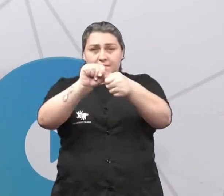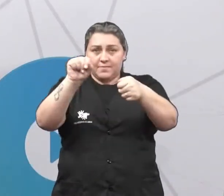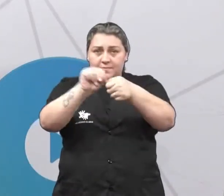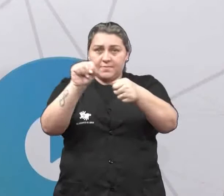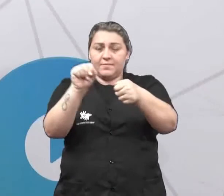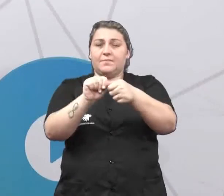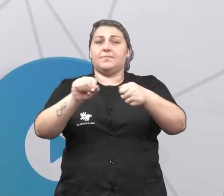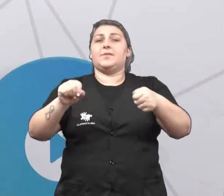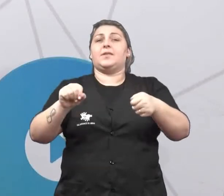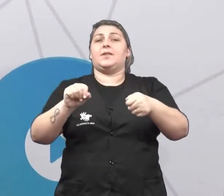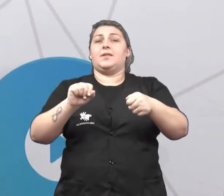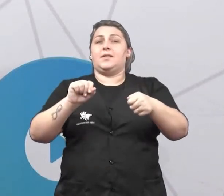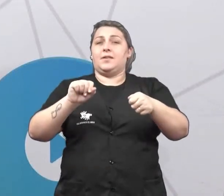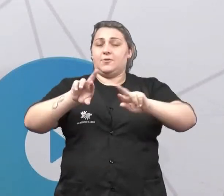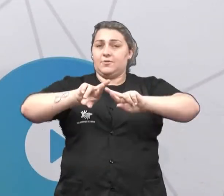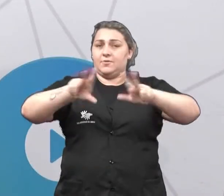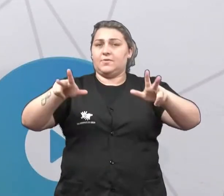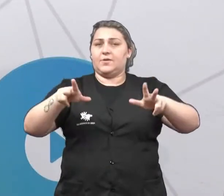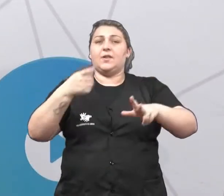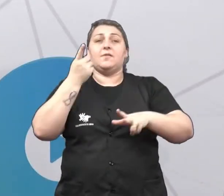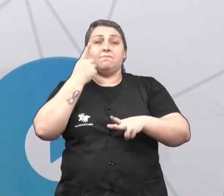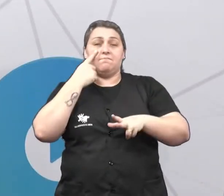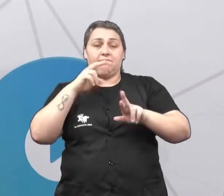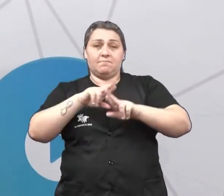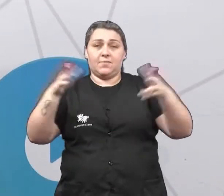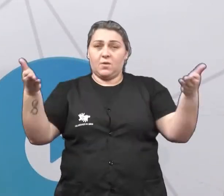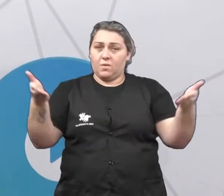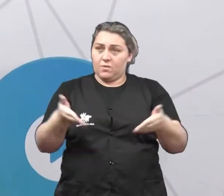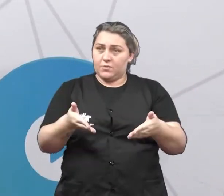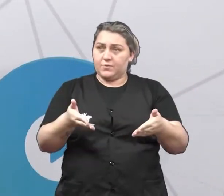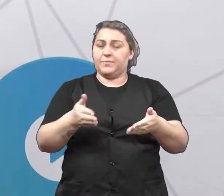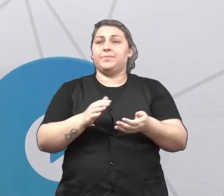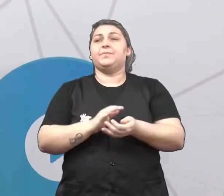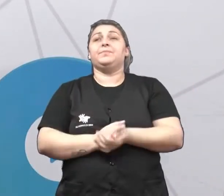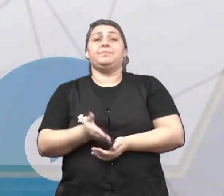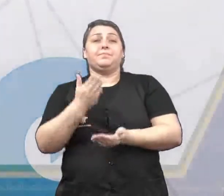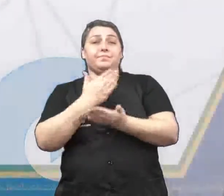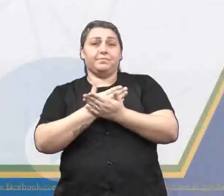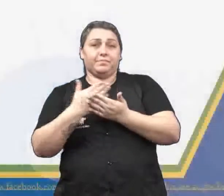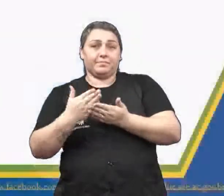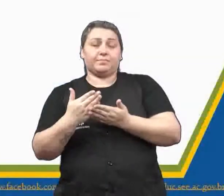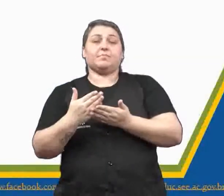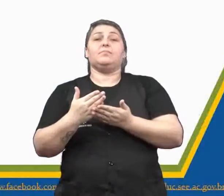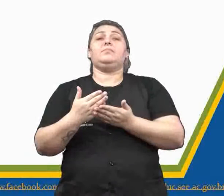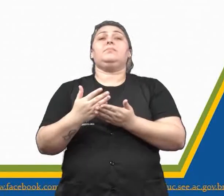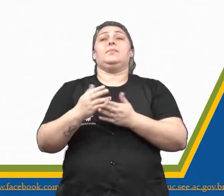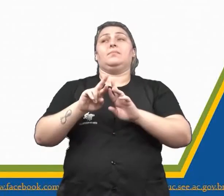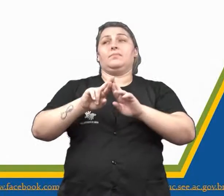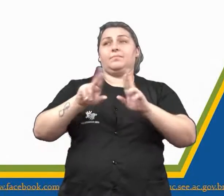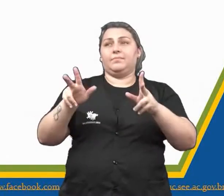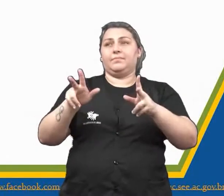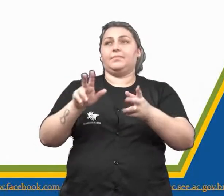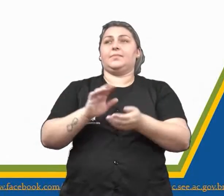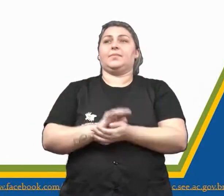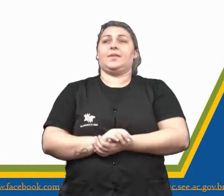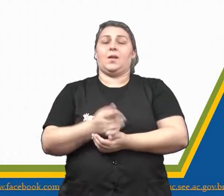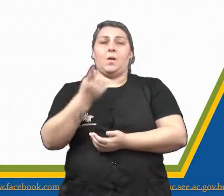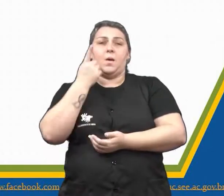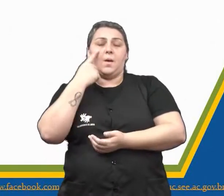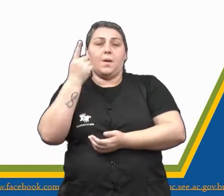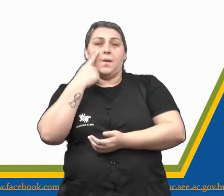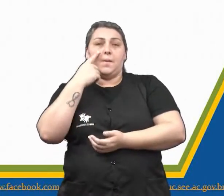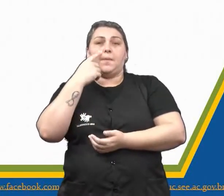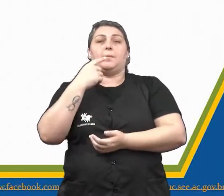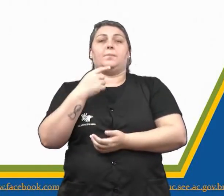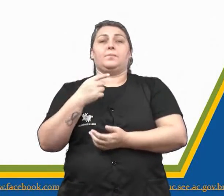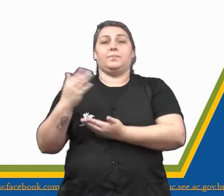se tornem diferentes. E a gente vai ver essas diferenças hoje. Vamos começar aí falando sobre um pouquinho dessas diferenças. Então, observem aí na